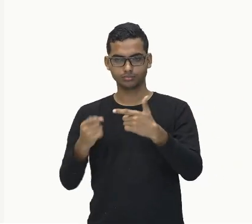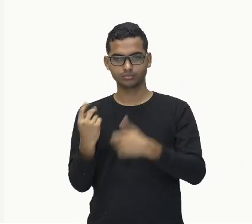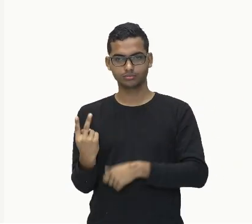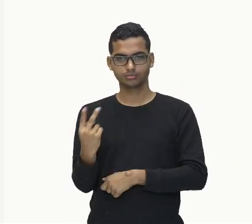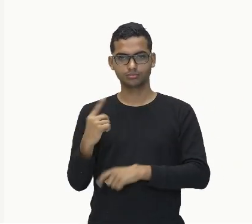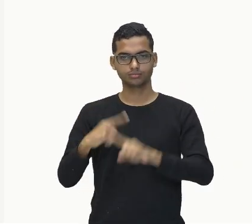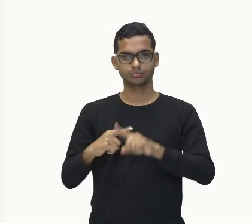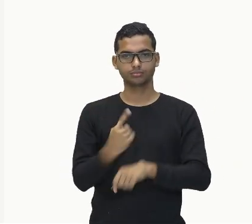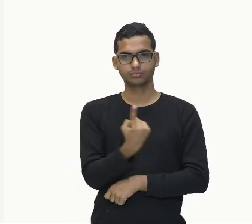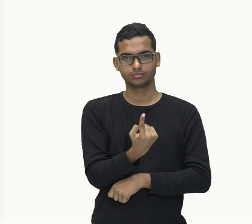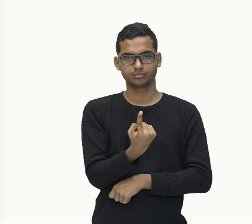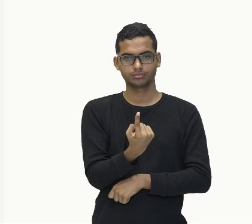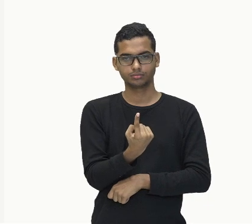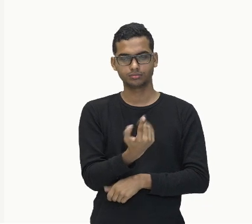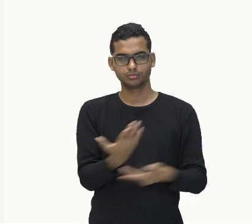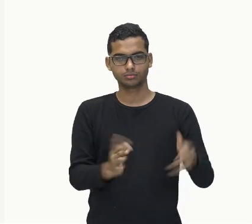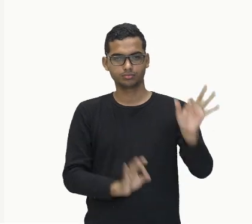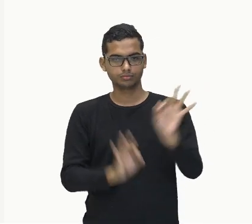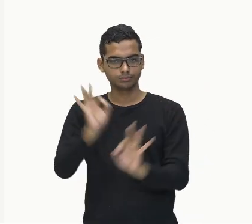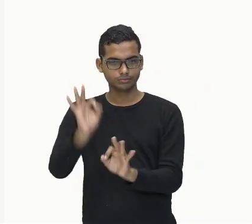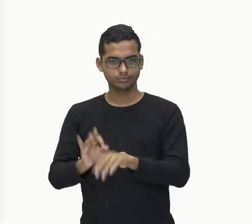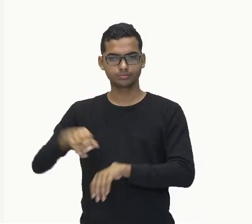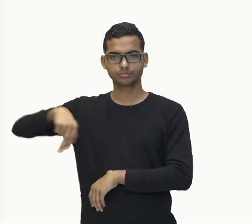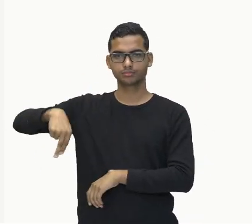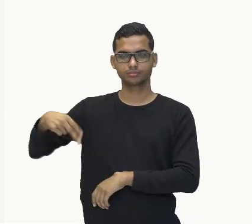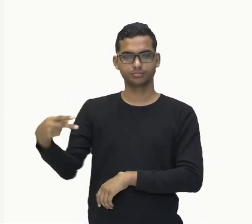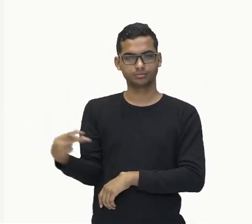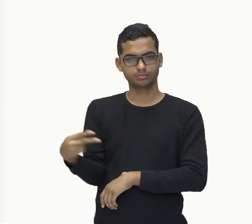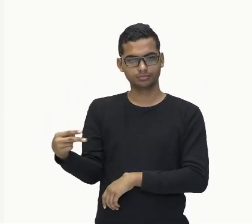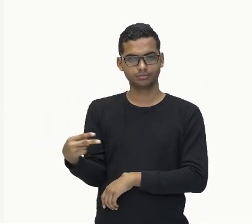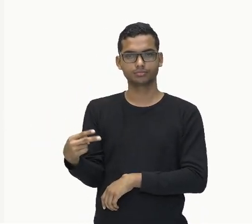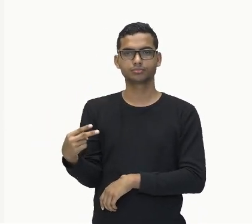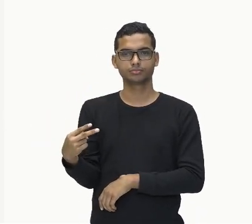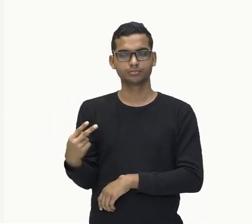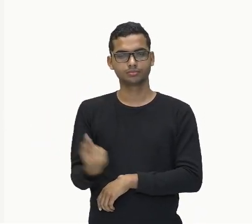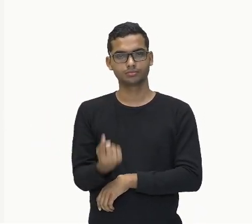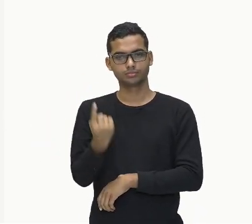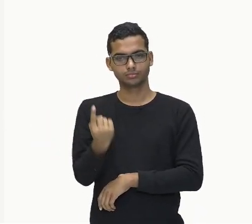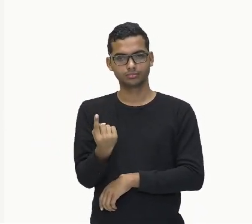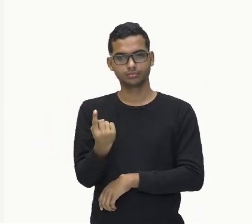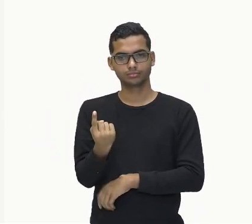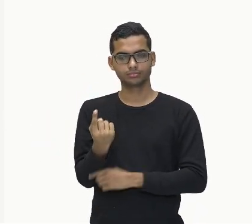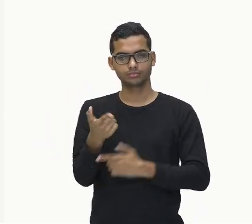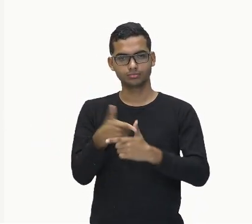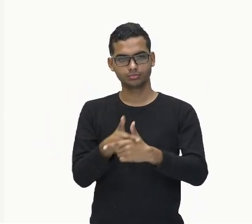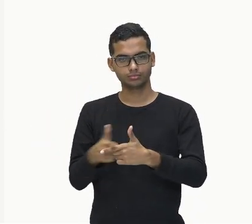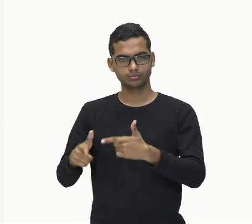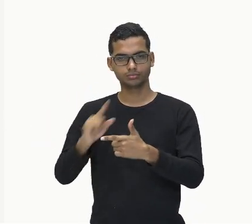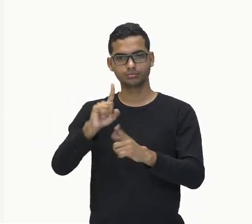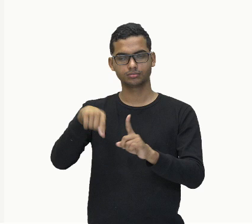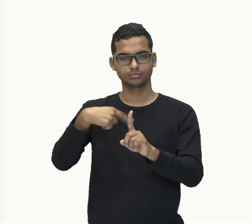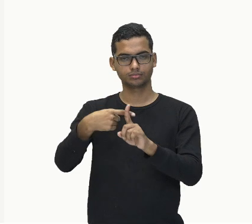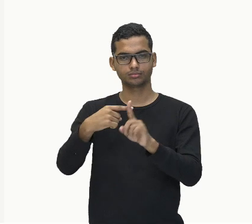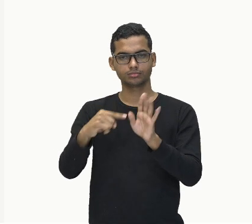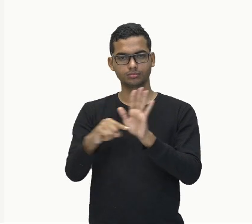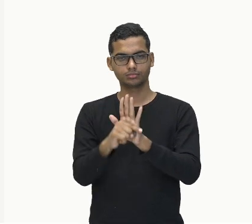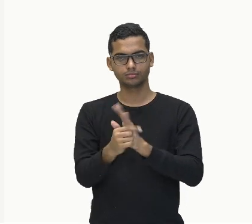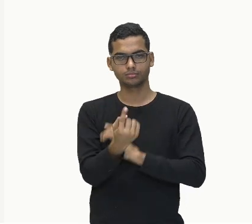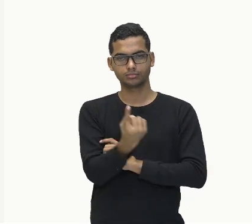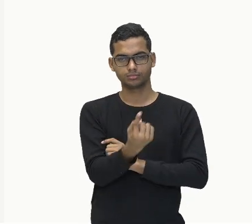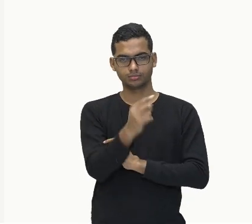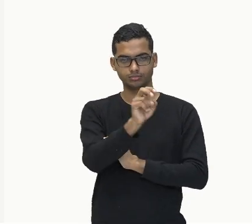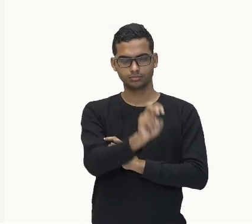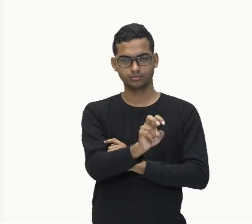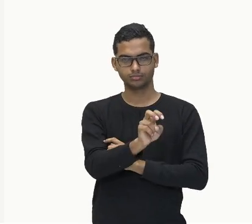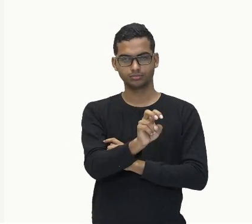vai dar mais, não precisa a gente colocar esse sinal positivo aqui, mais ou menos a raiz quadrada de 225,